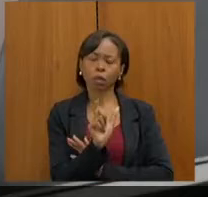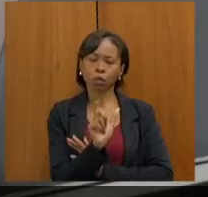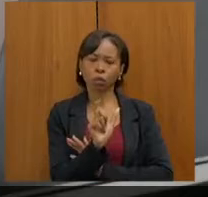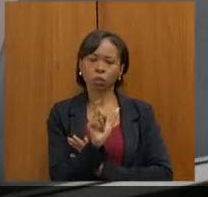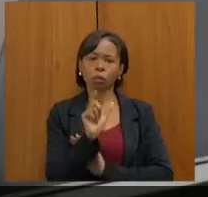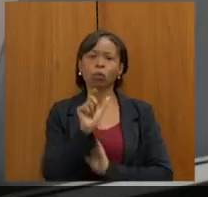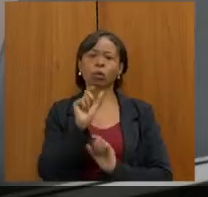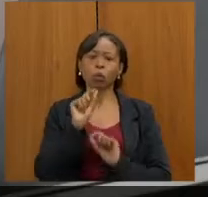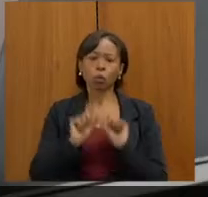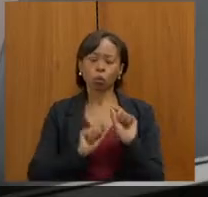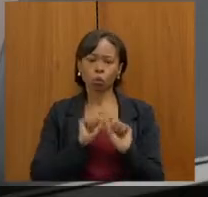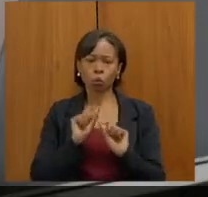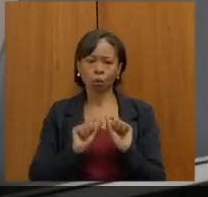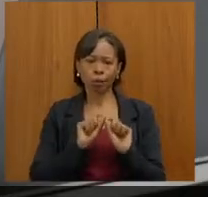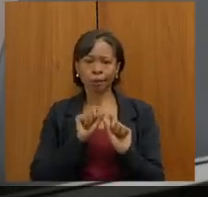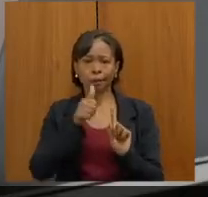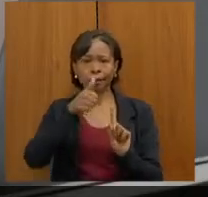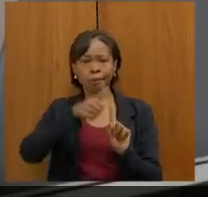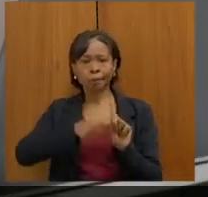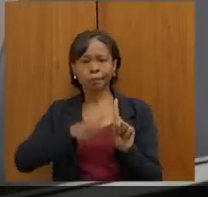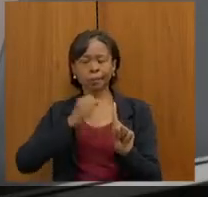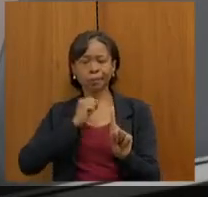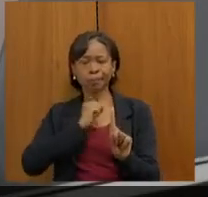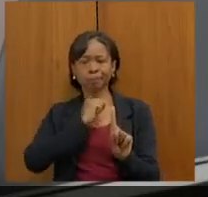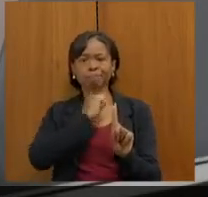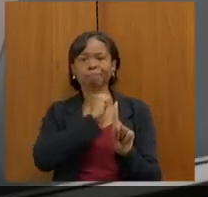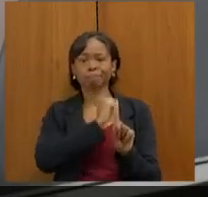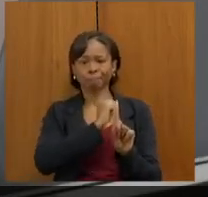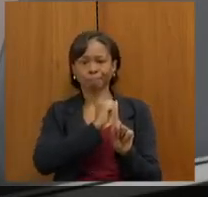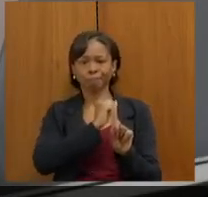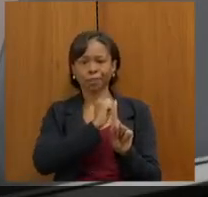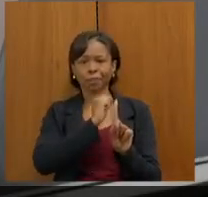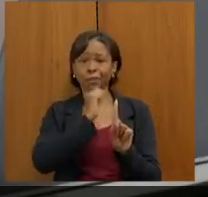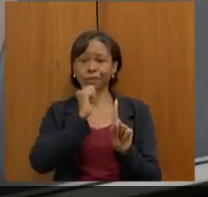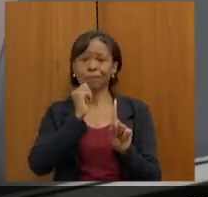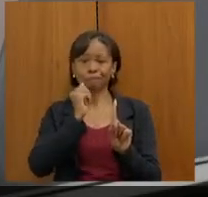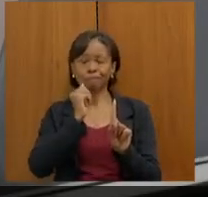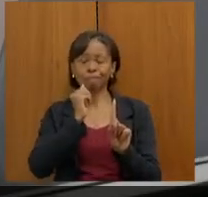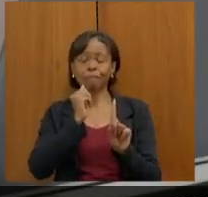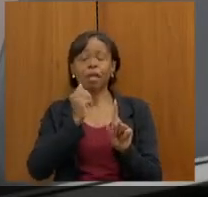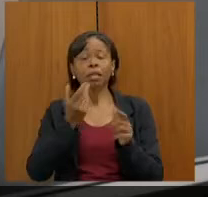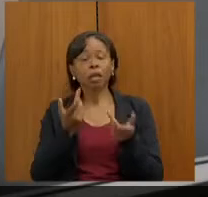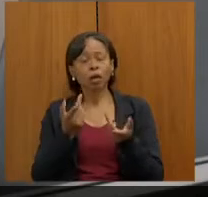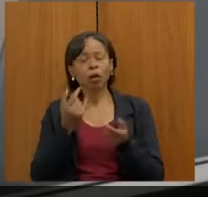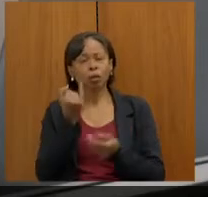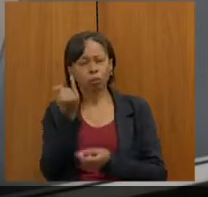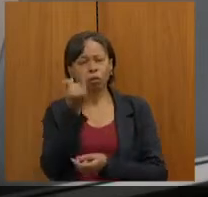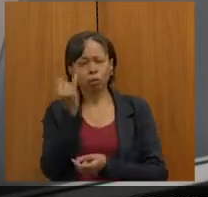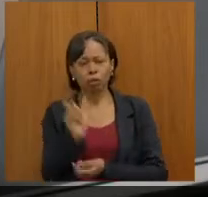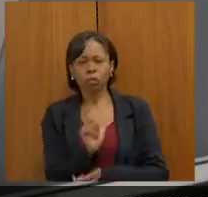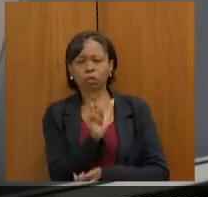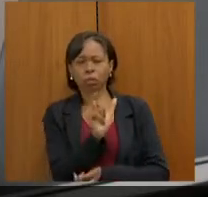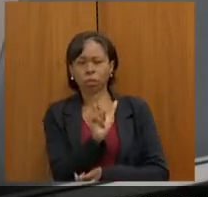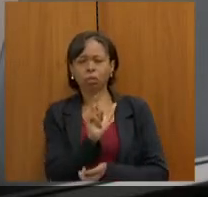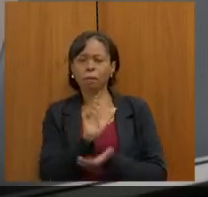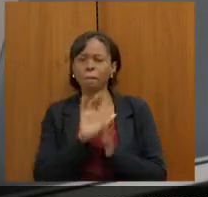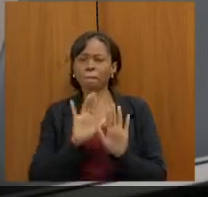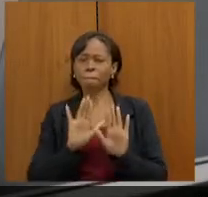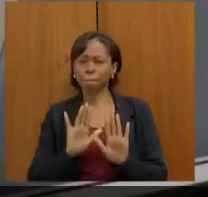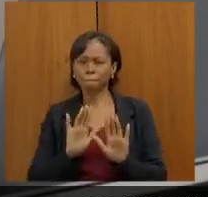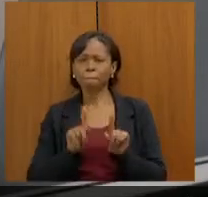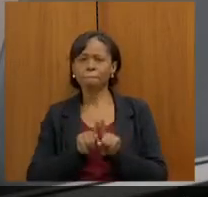do feminicídio foi extremamente importante mas é só um instrumento ao lado de tantos outros